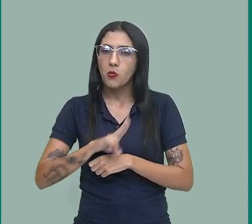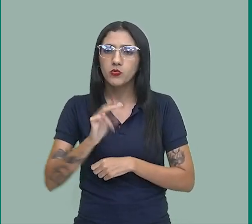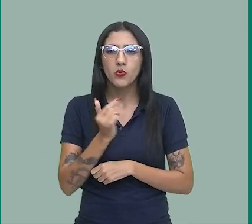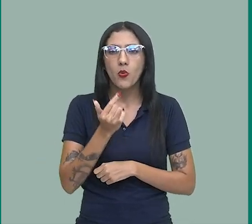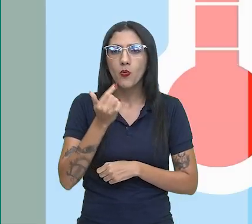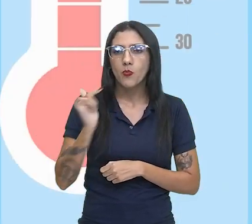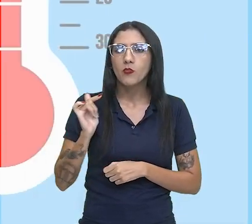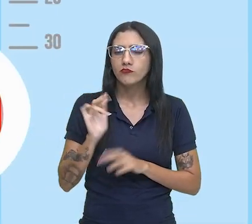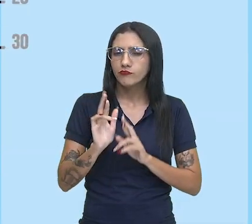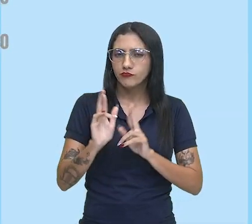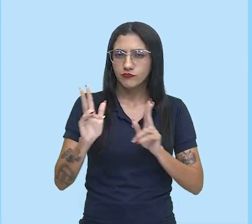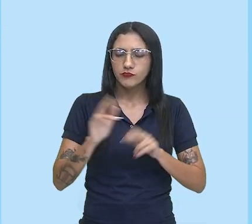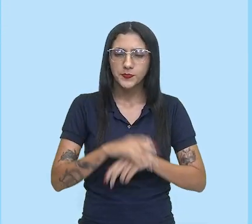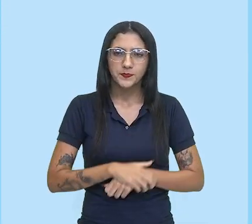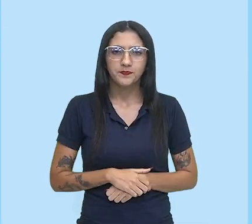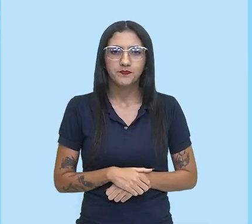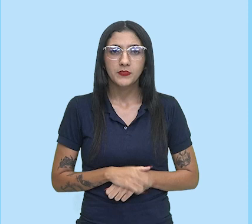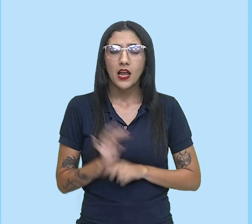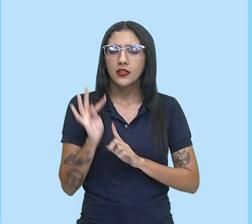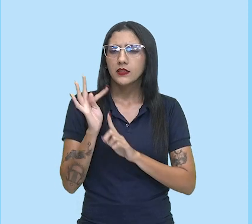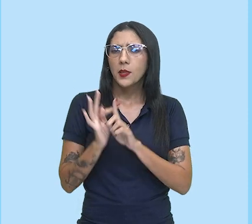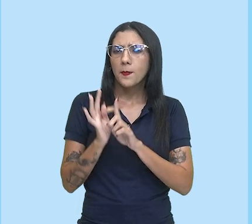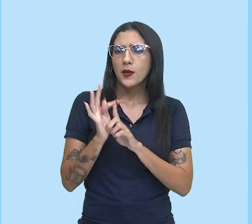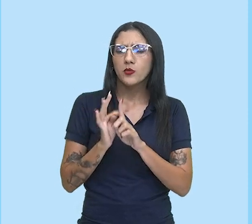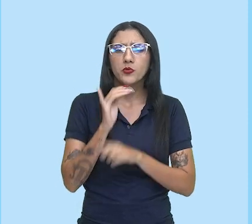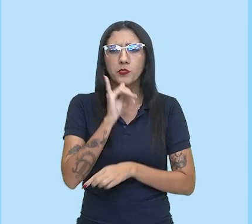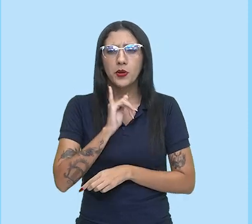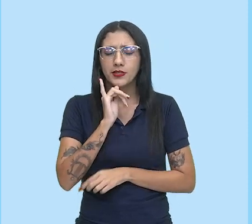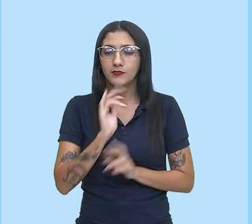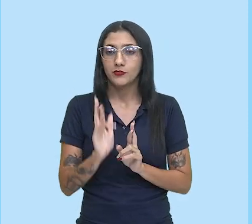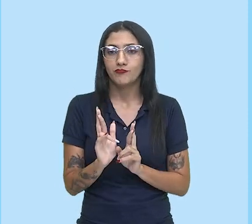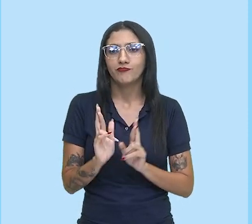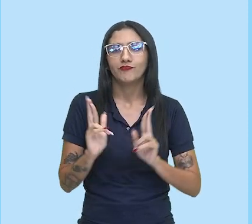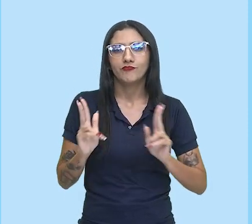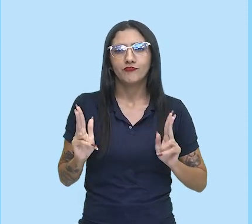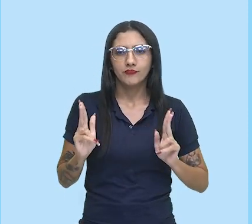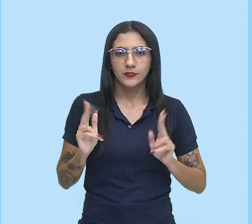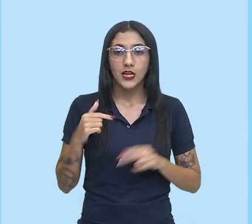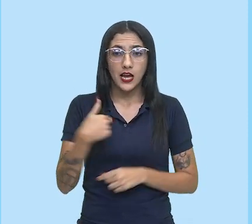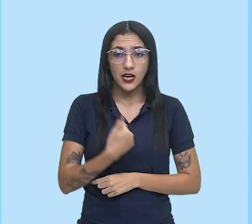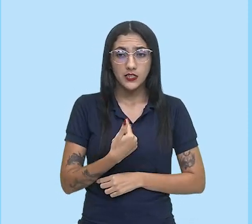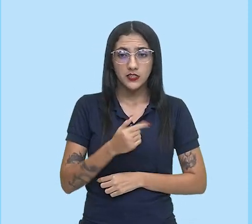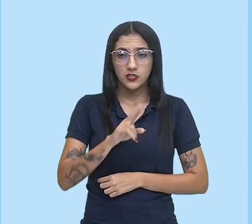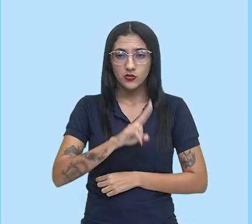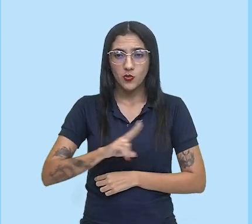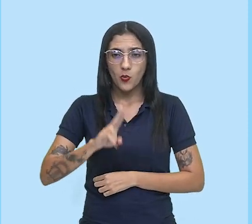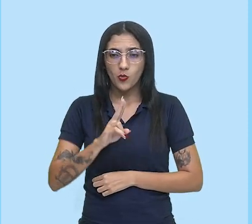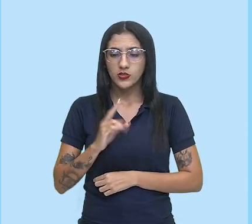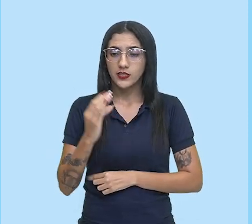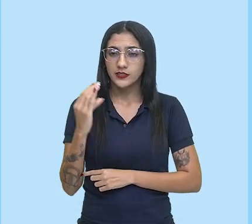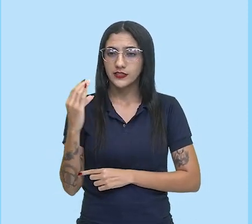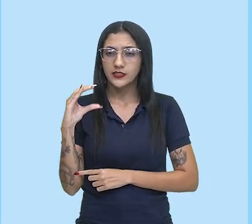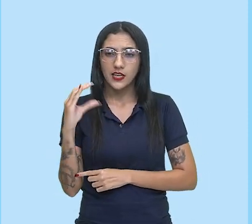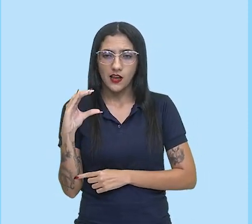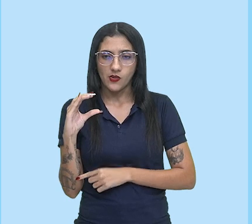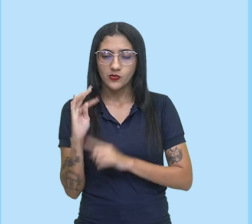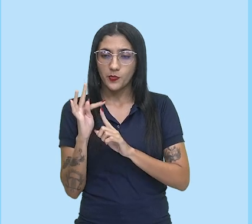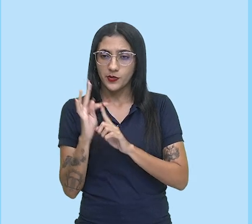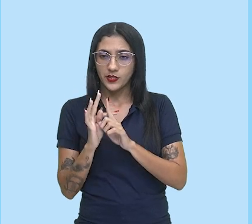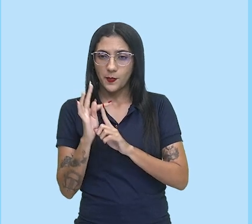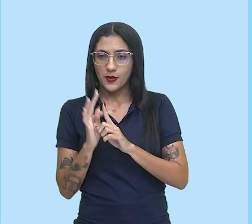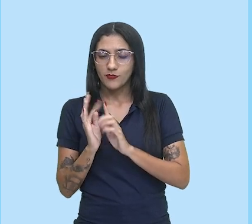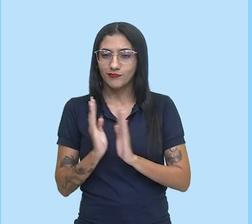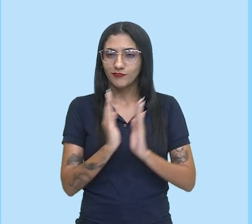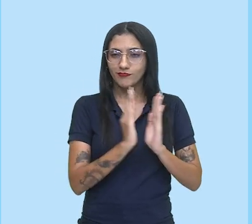das nossas. A temperatura, por exemplo, também é. Enquanto nós utilizamos a escala Celsius para a temperatura,